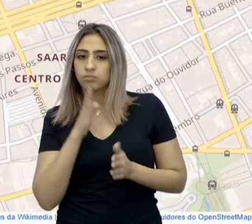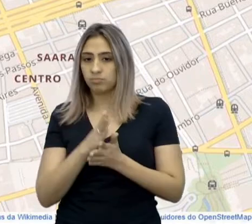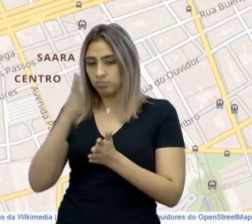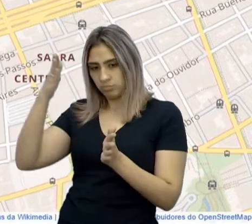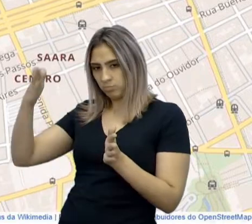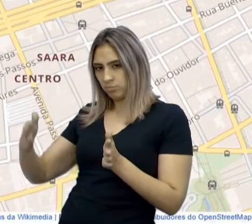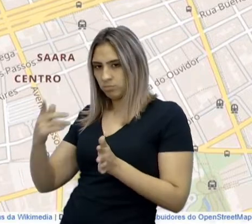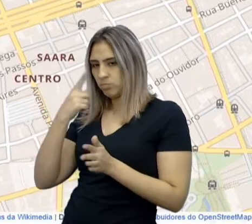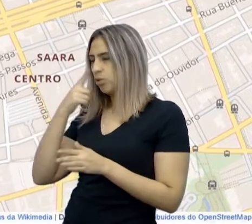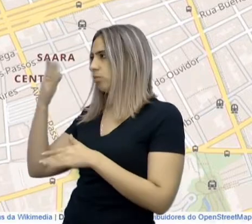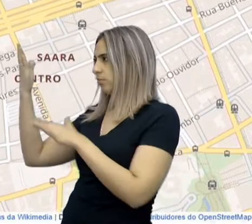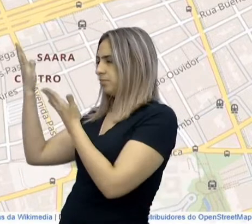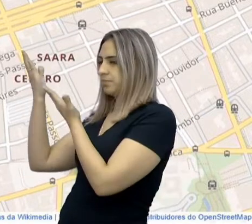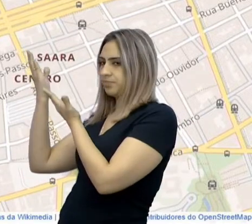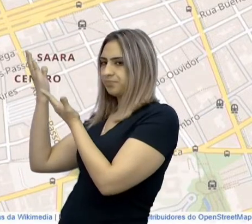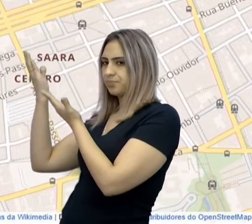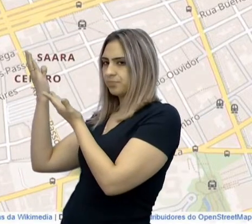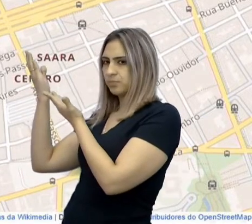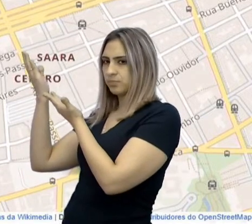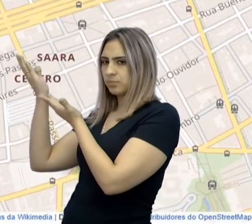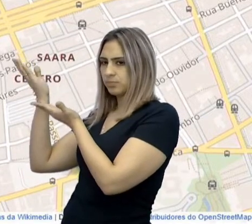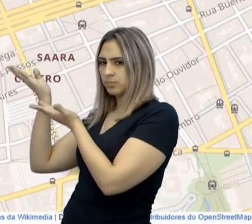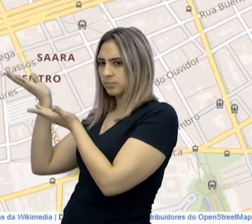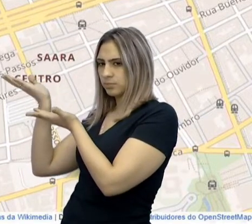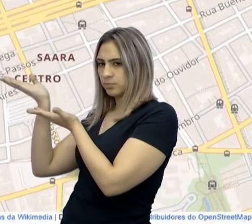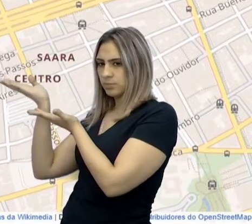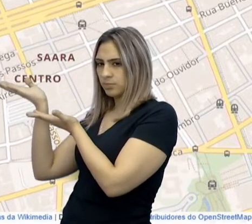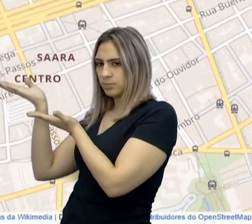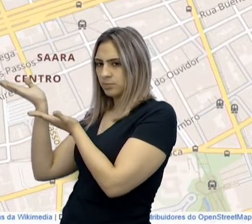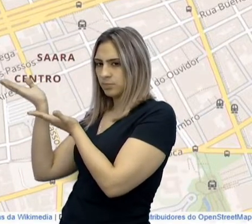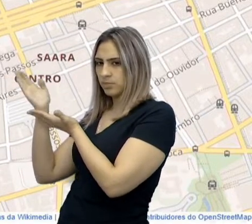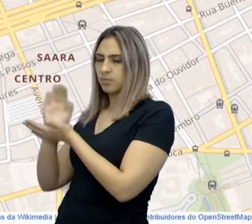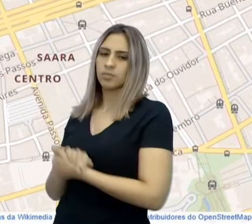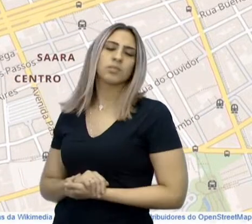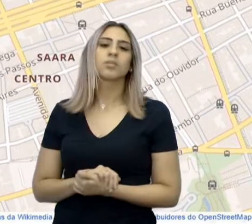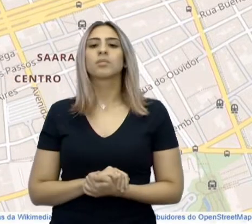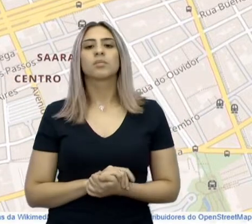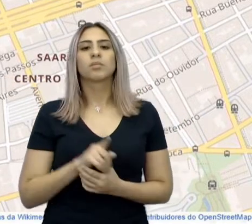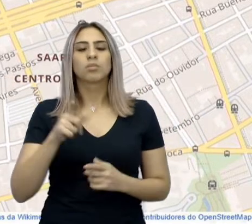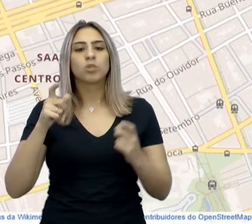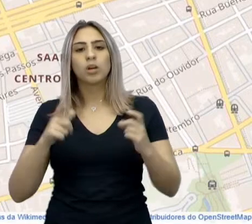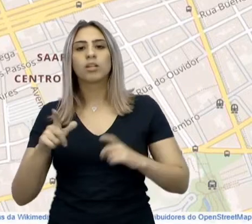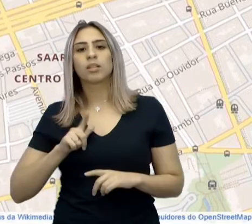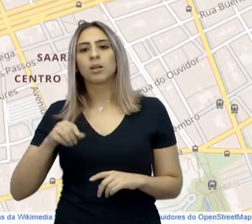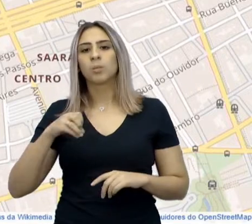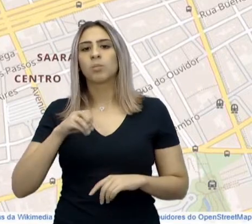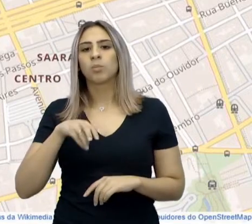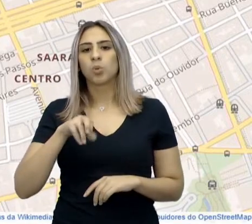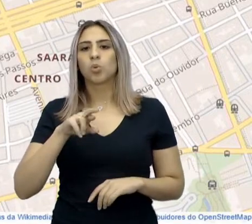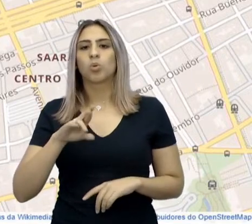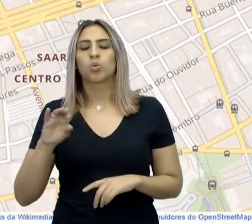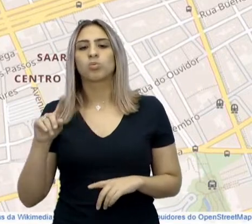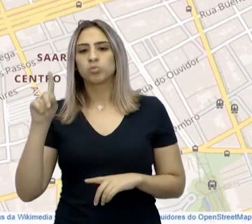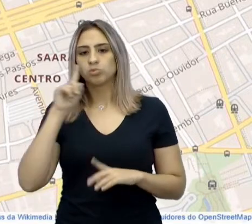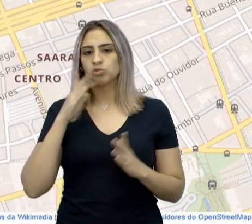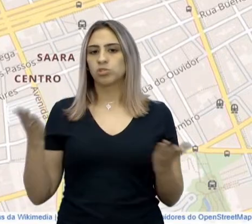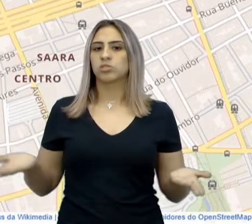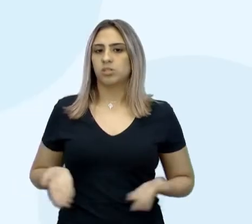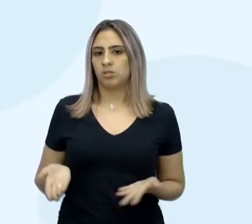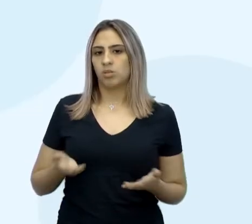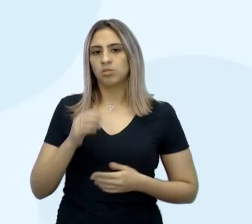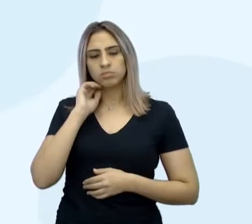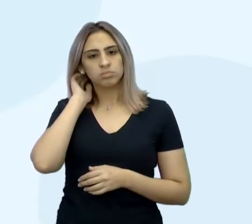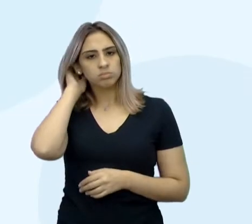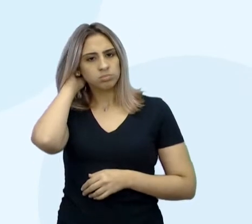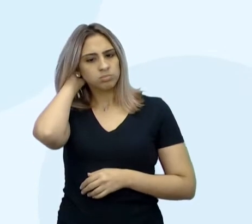aí do Morro da Providência, tá? Então essa é a área onde se localiza o Morro da Providência nos dias